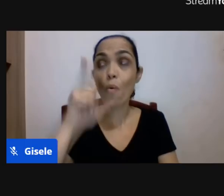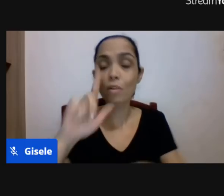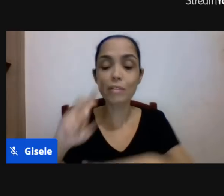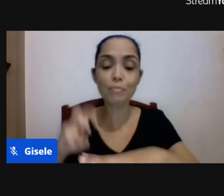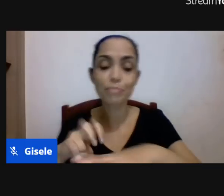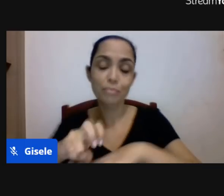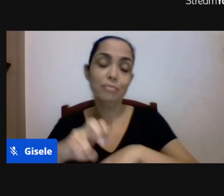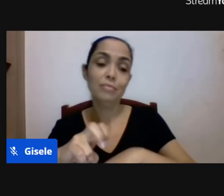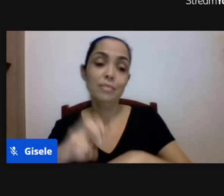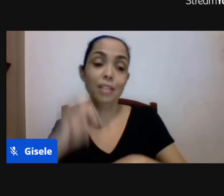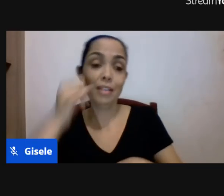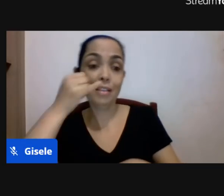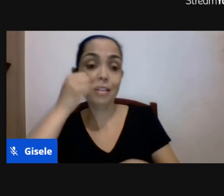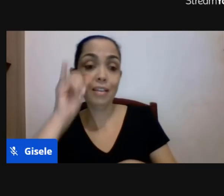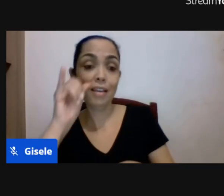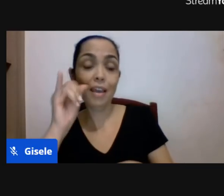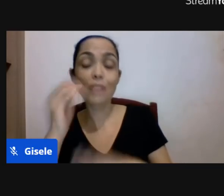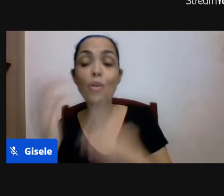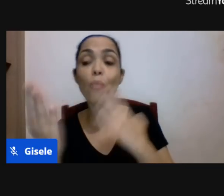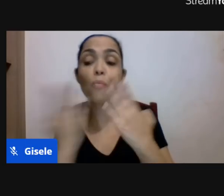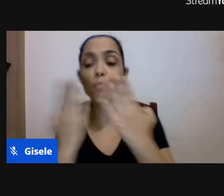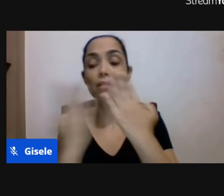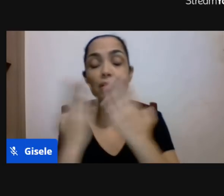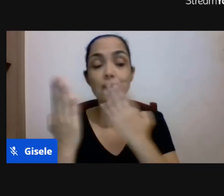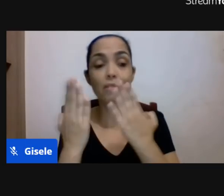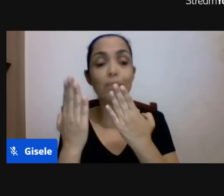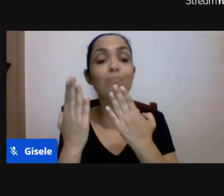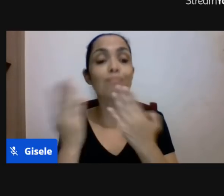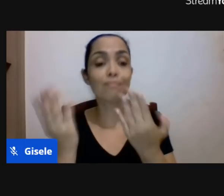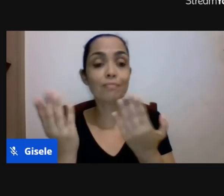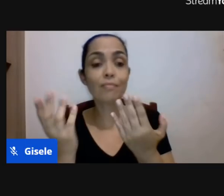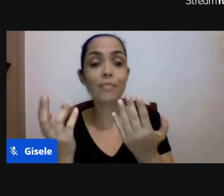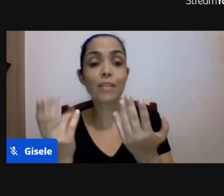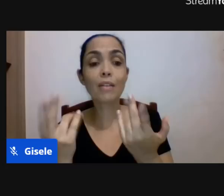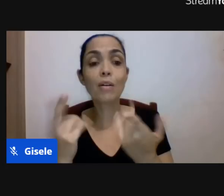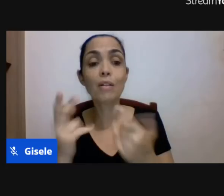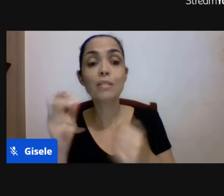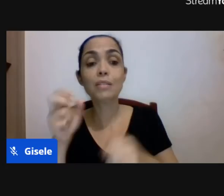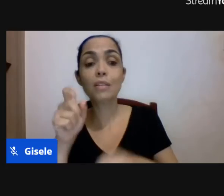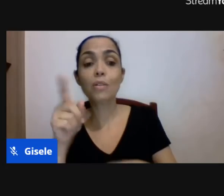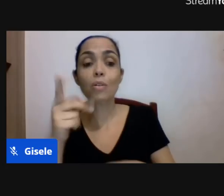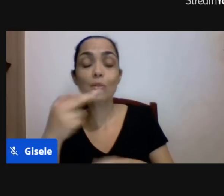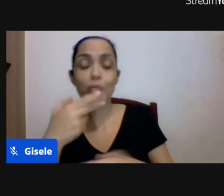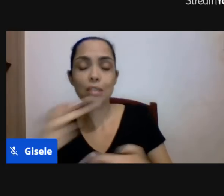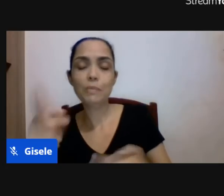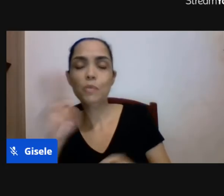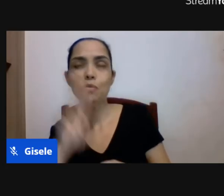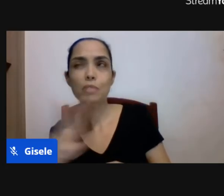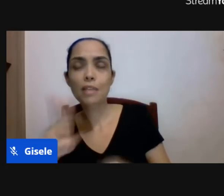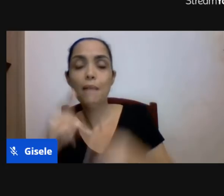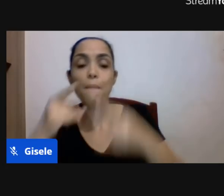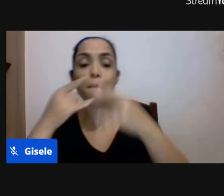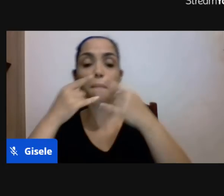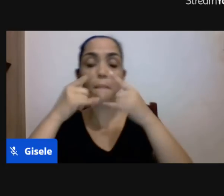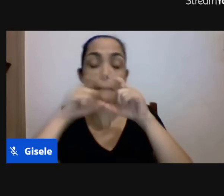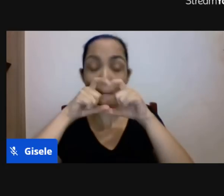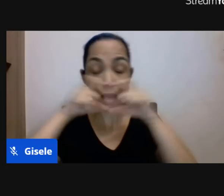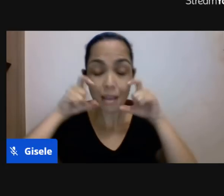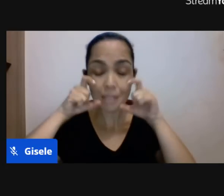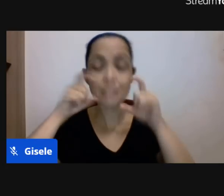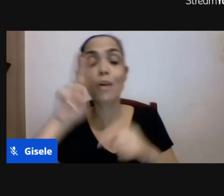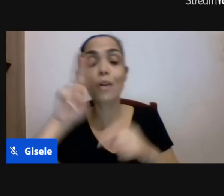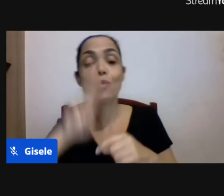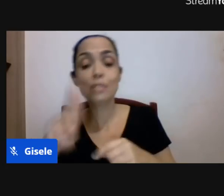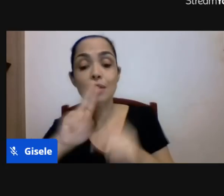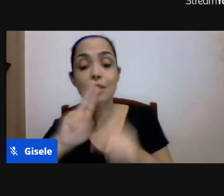atropelado é quase zero, mas não é impossível. Tá? Então, quanto mais barreiras a gente coloca, menor a chance de você pegar a